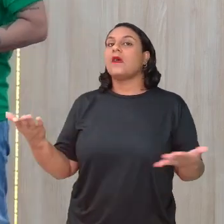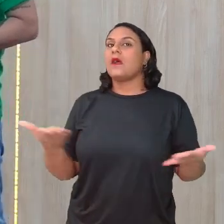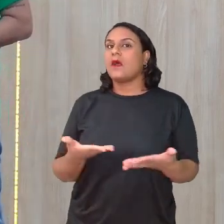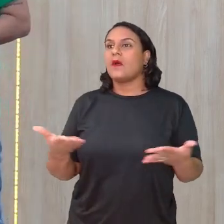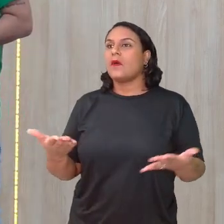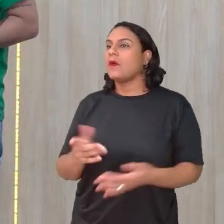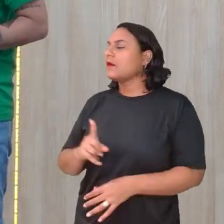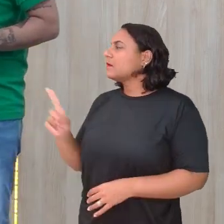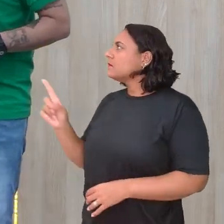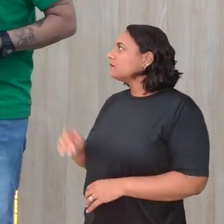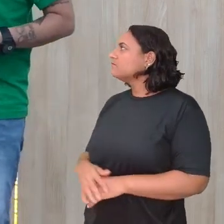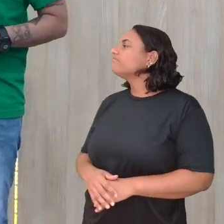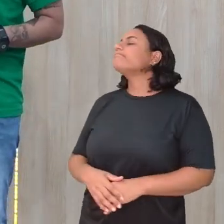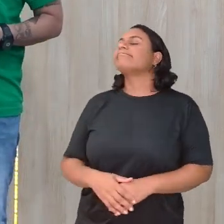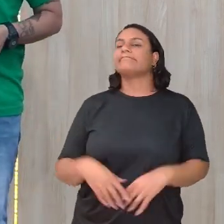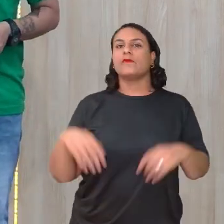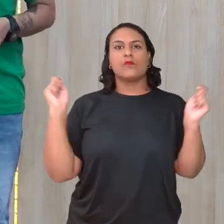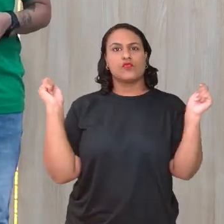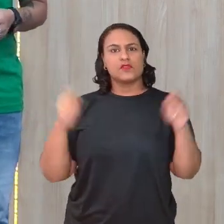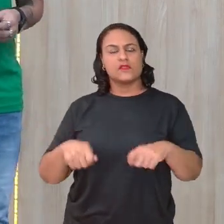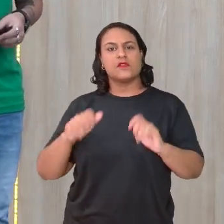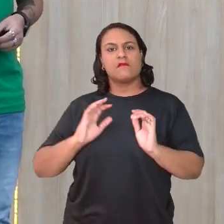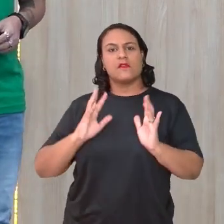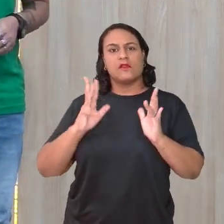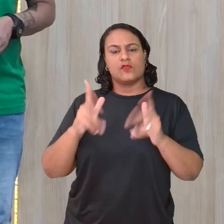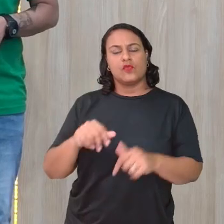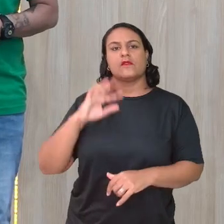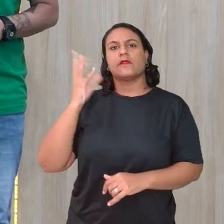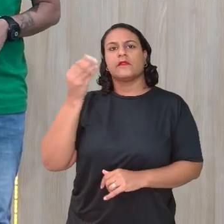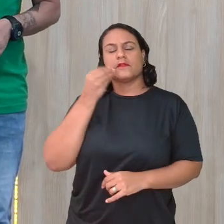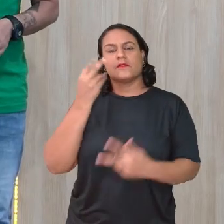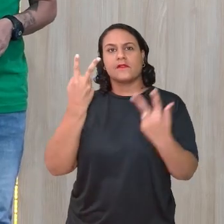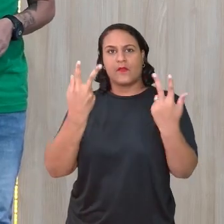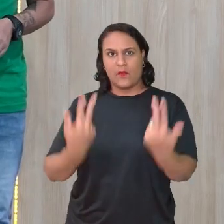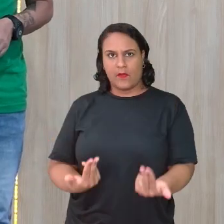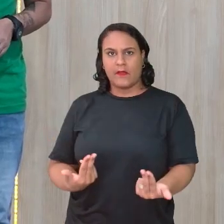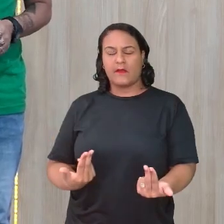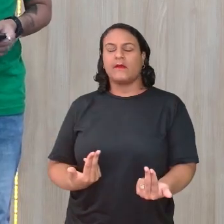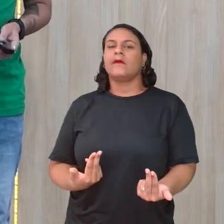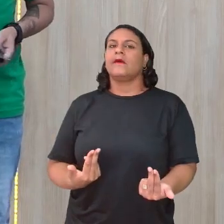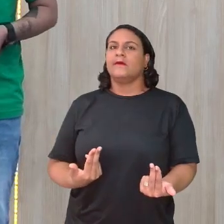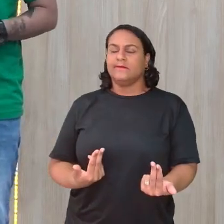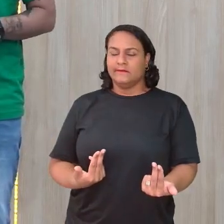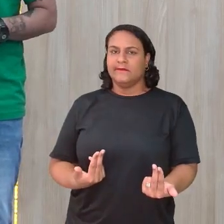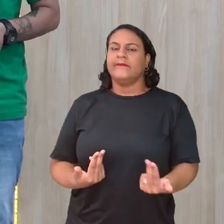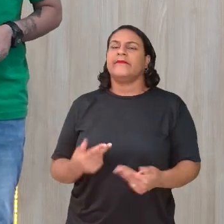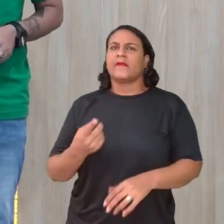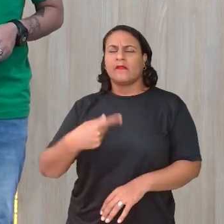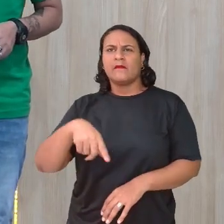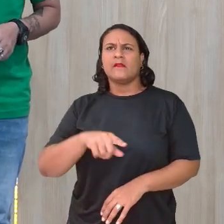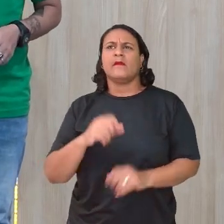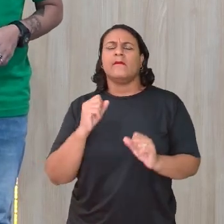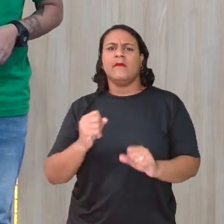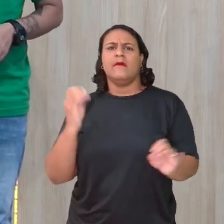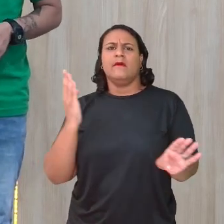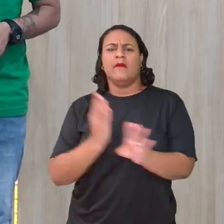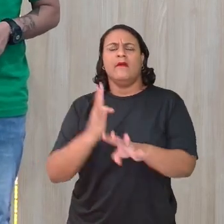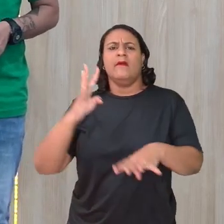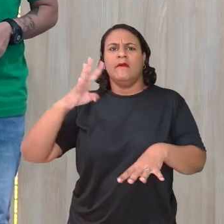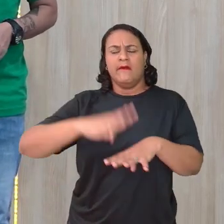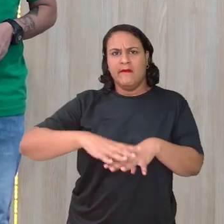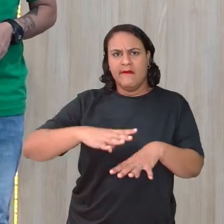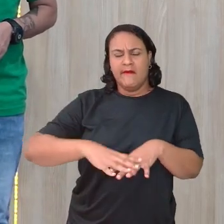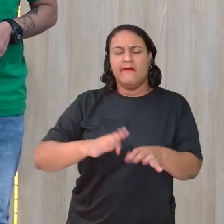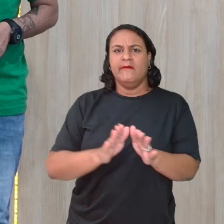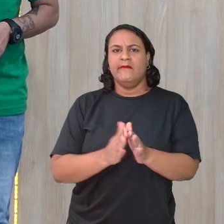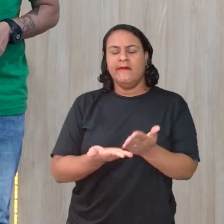dos casos possíveis, todos eles têm chances iguais. É o que provavelmente tu pode encontrar aí no teu livro de matemática, no